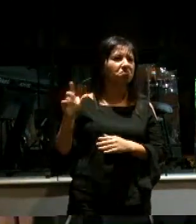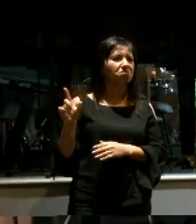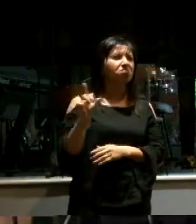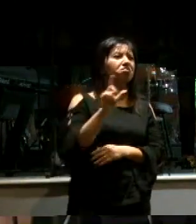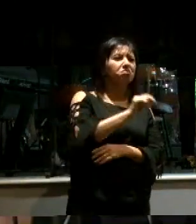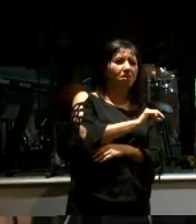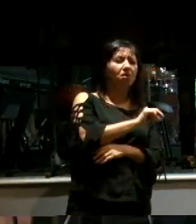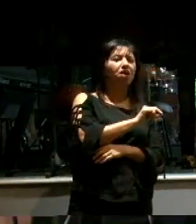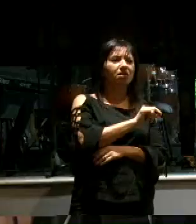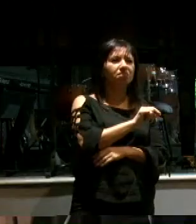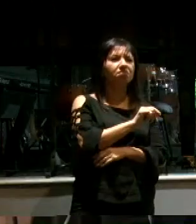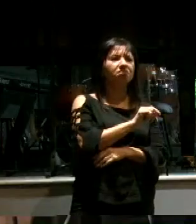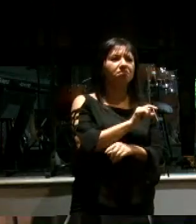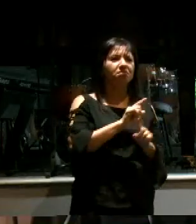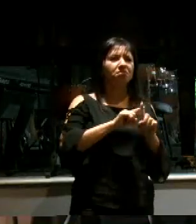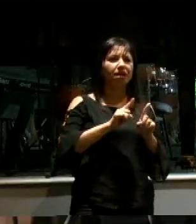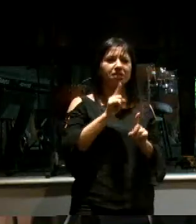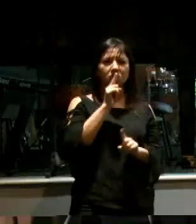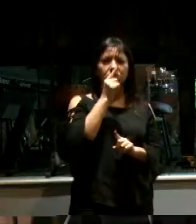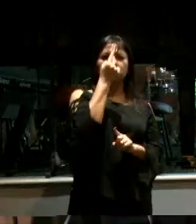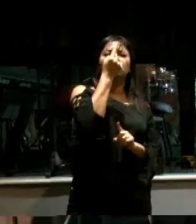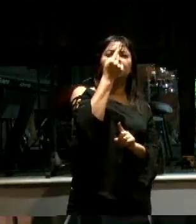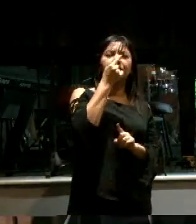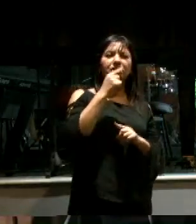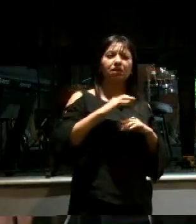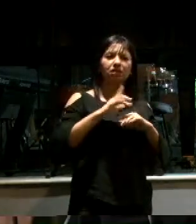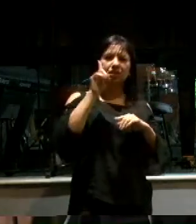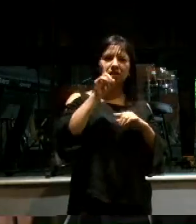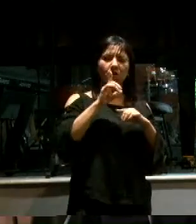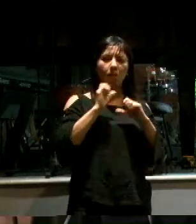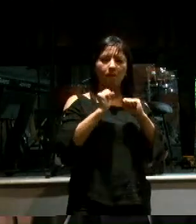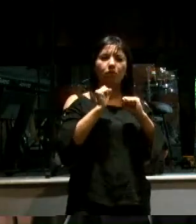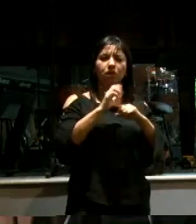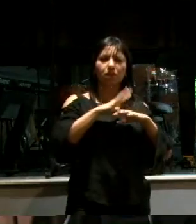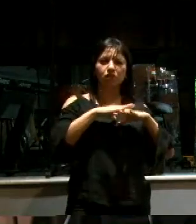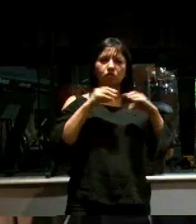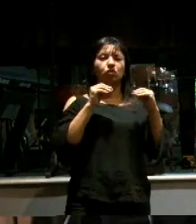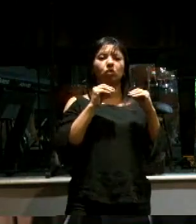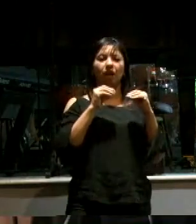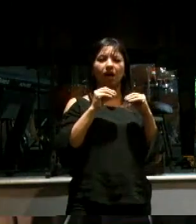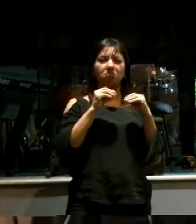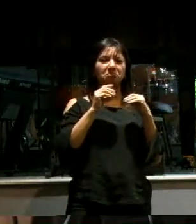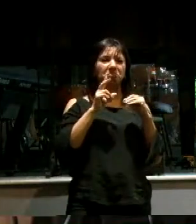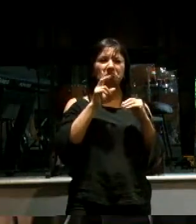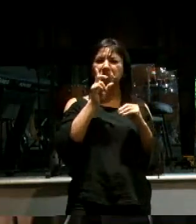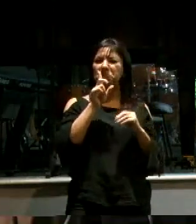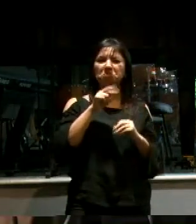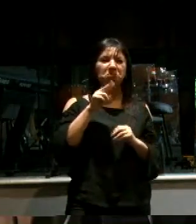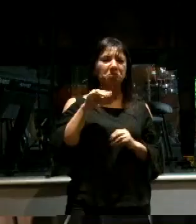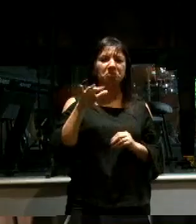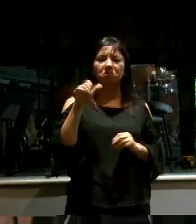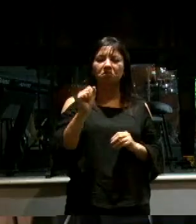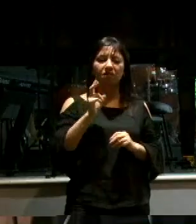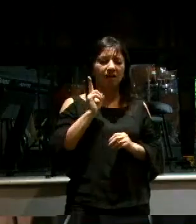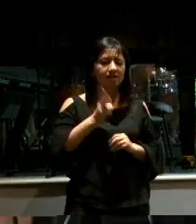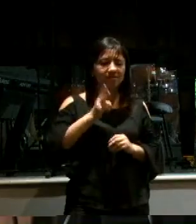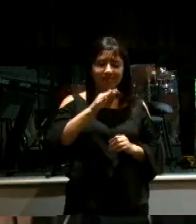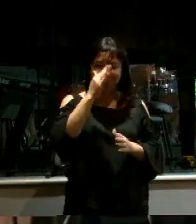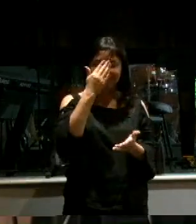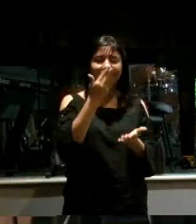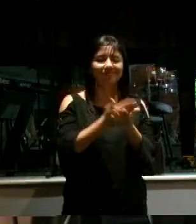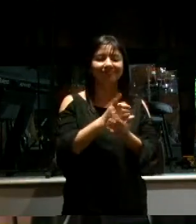que Deus ia me curar. Queridos, uma irmã que era ateia, aquela foi uma